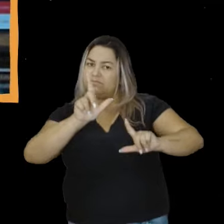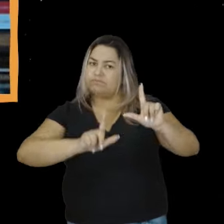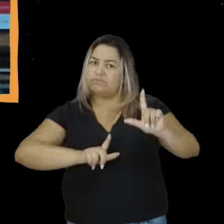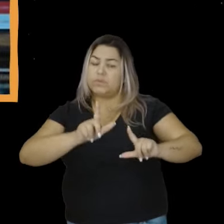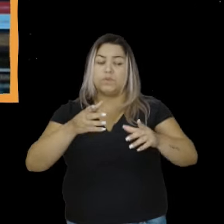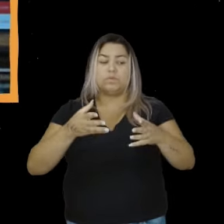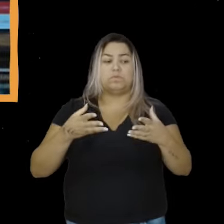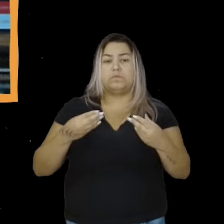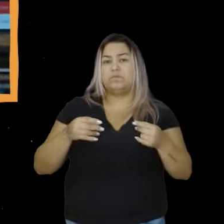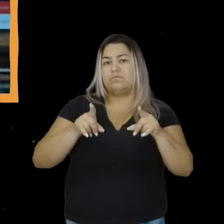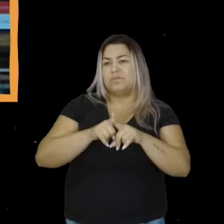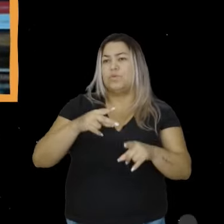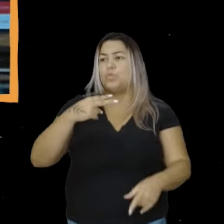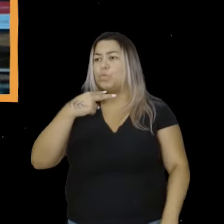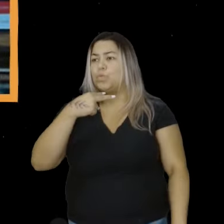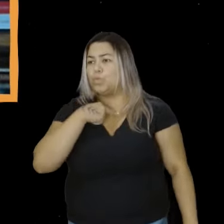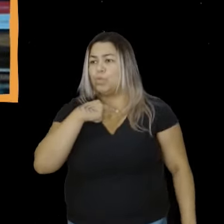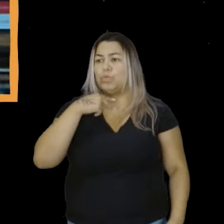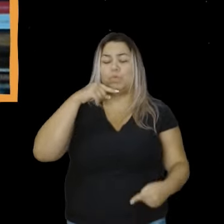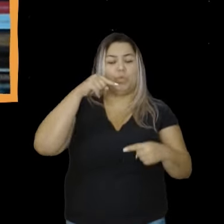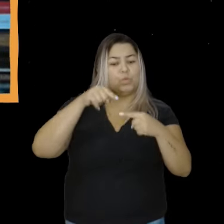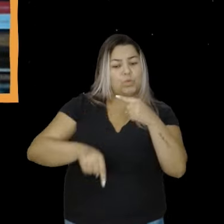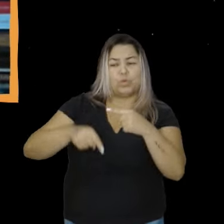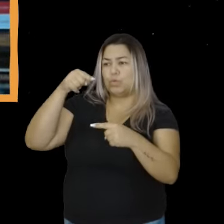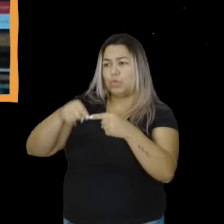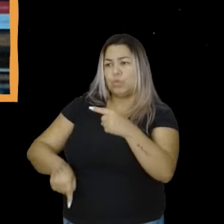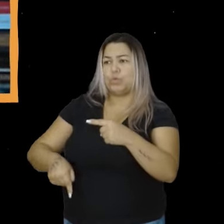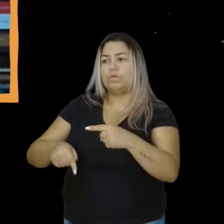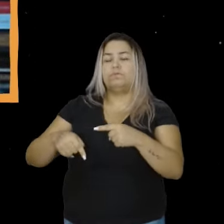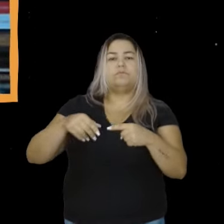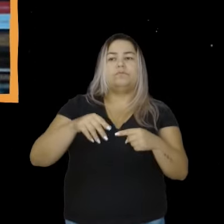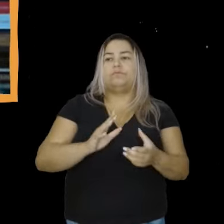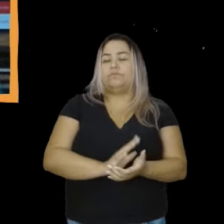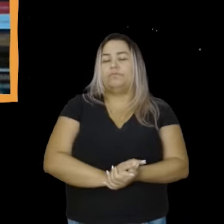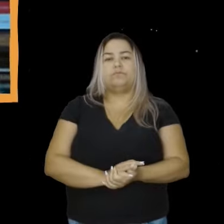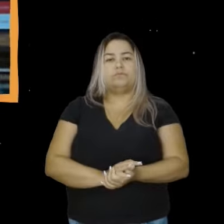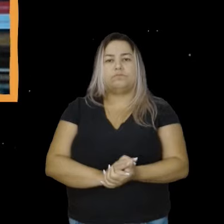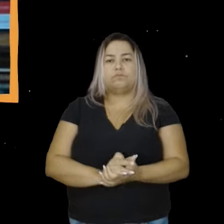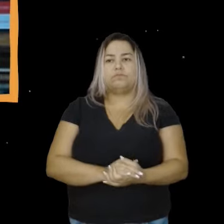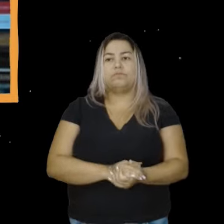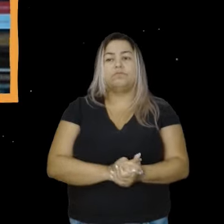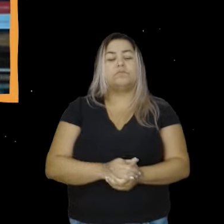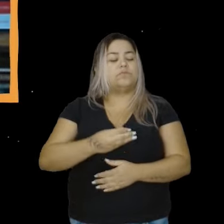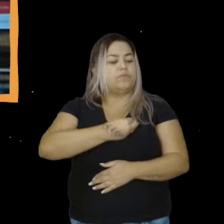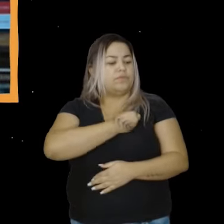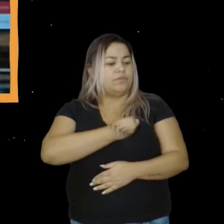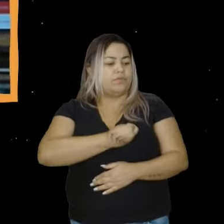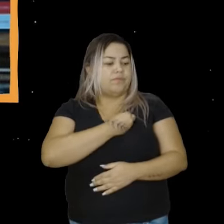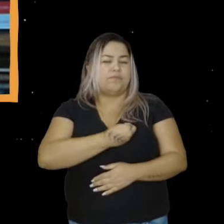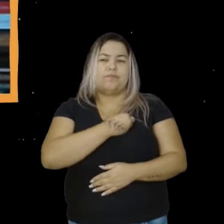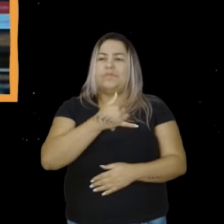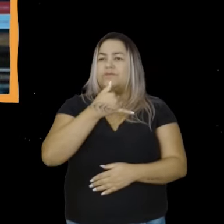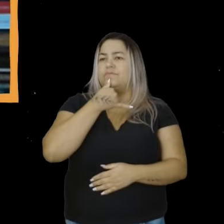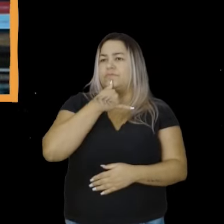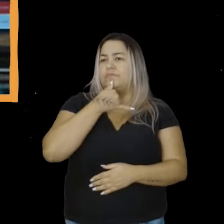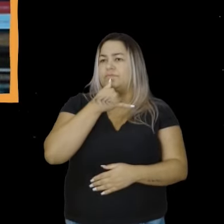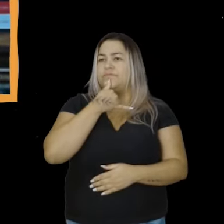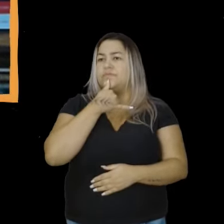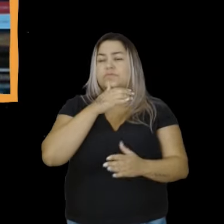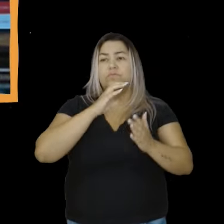há muita proibição na campanha eleitoral. Eu fui Eu vivi momentos tristes da